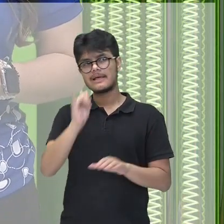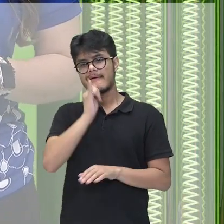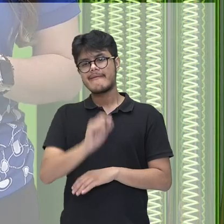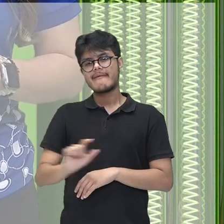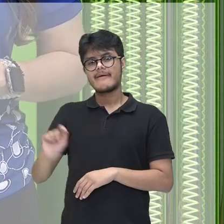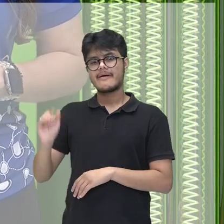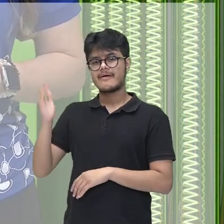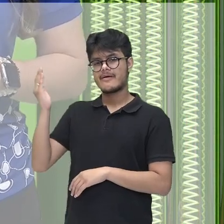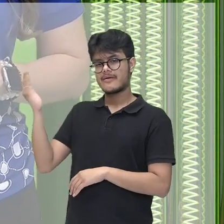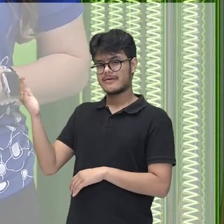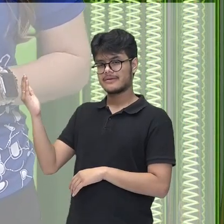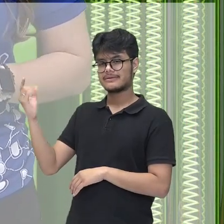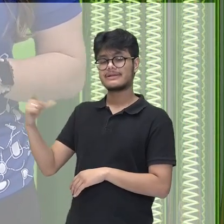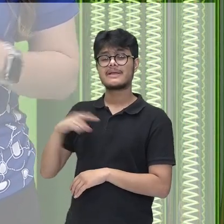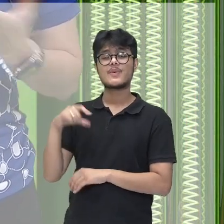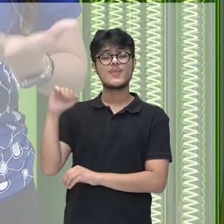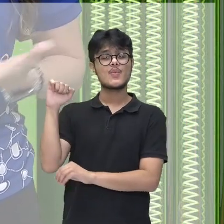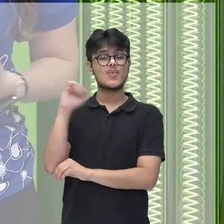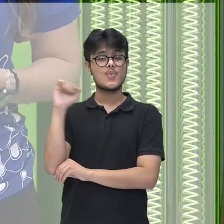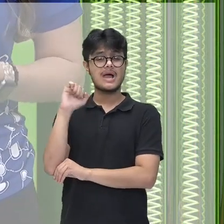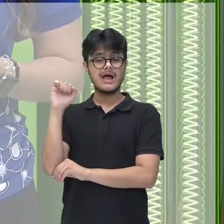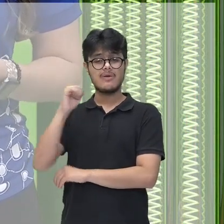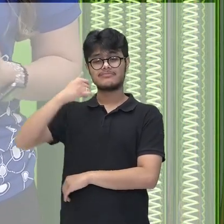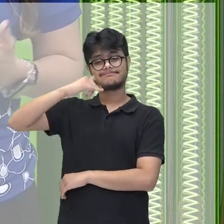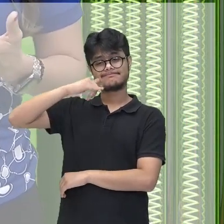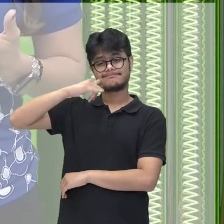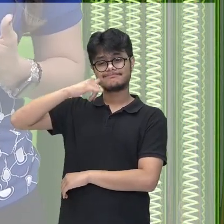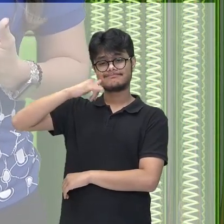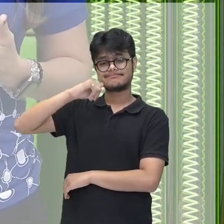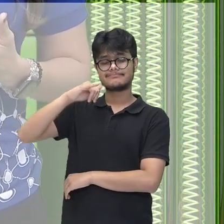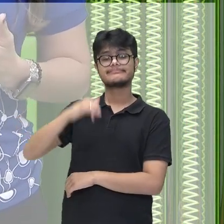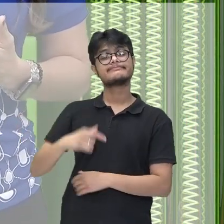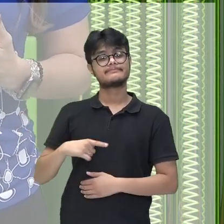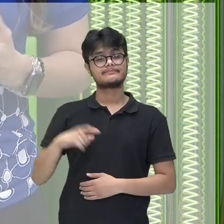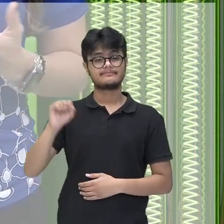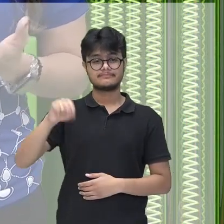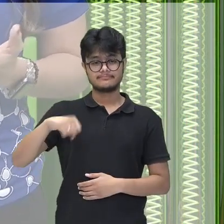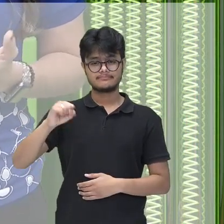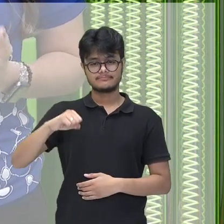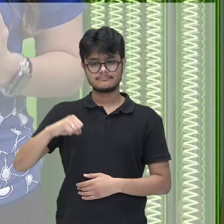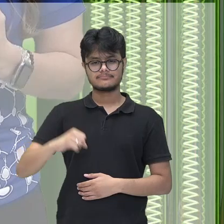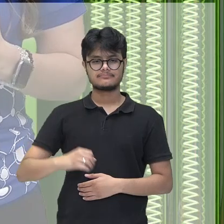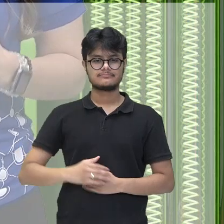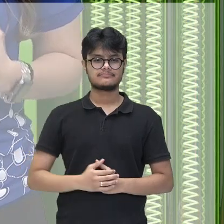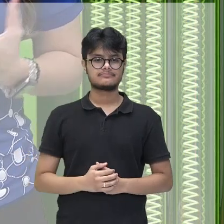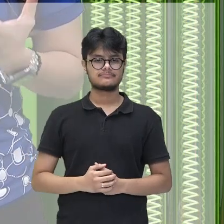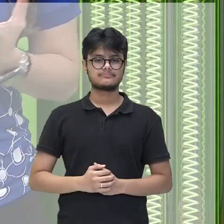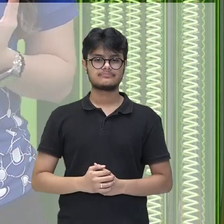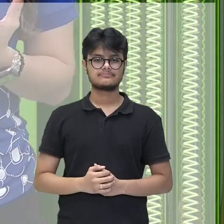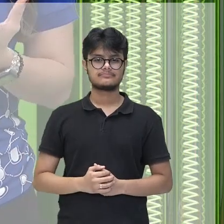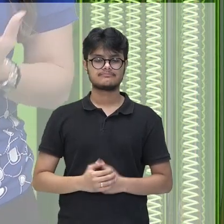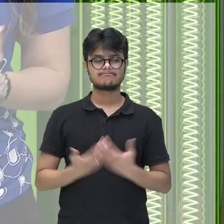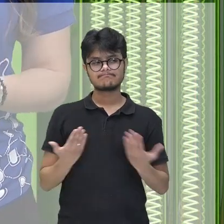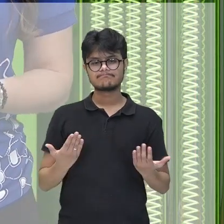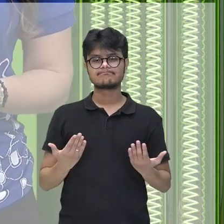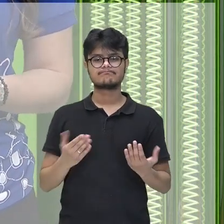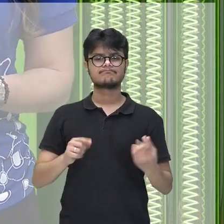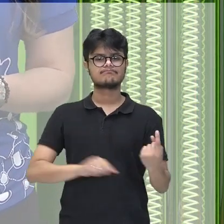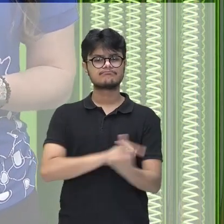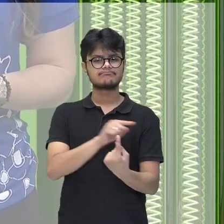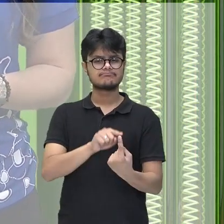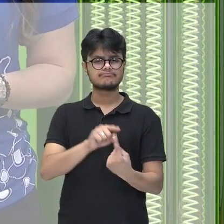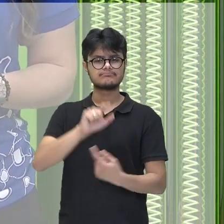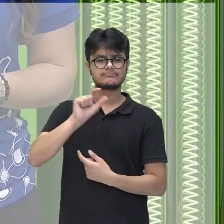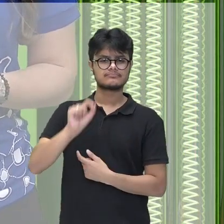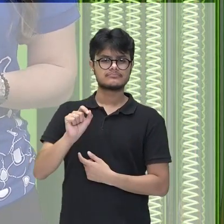nossa próxima imagem. Existe uma transição energética que é justamente para tentar